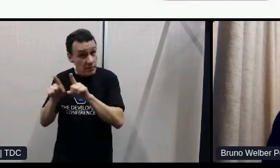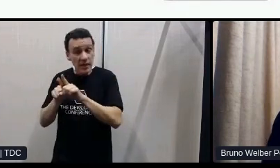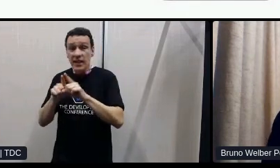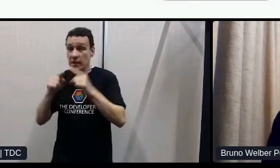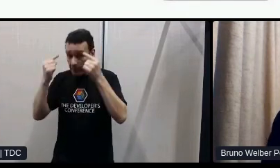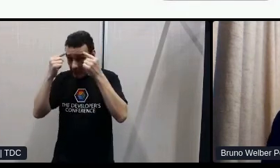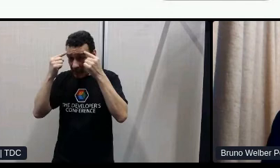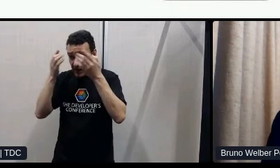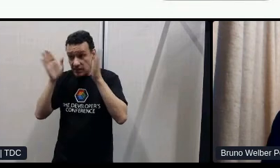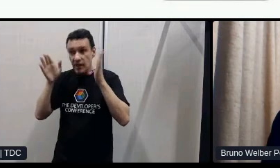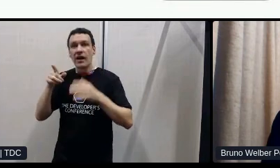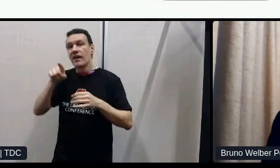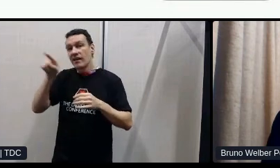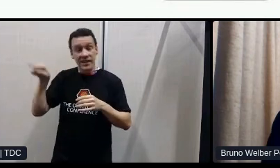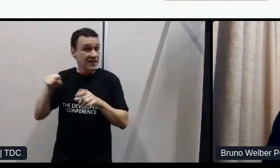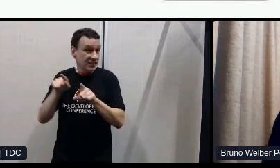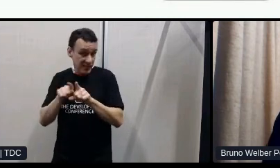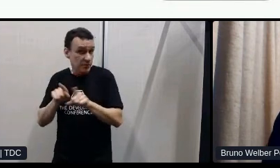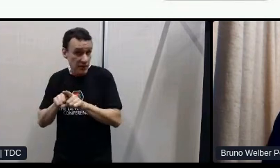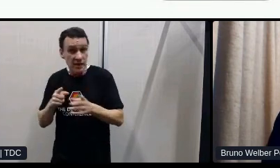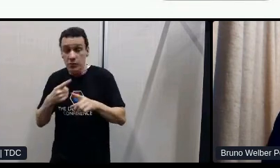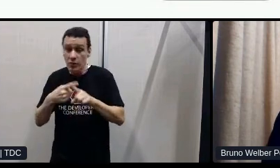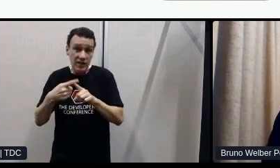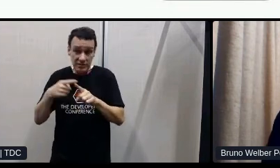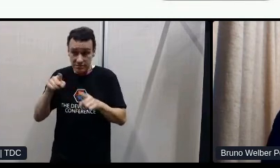tem que abranger outros métodos.